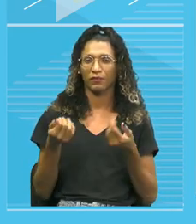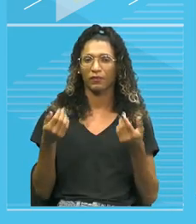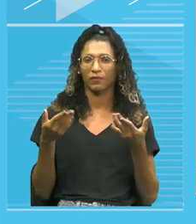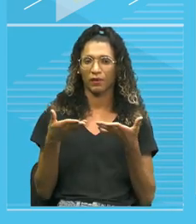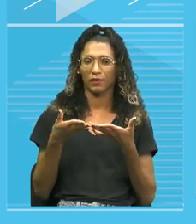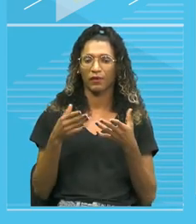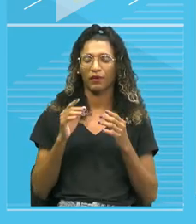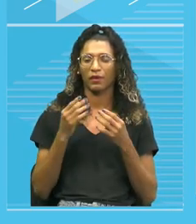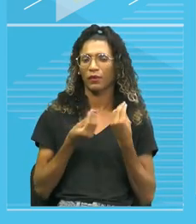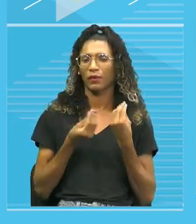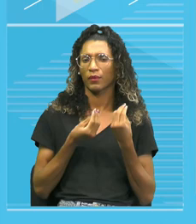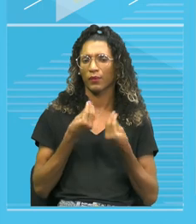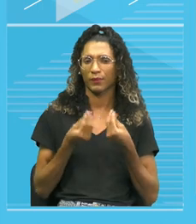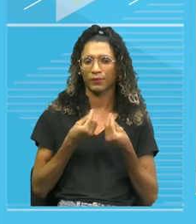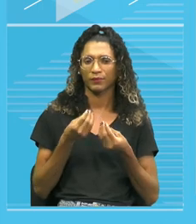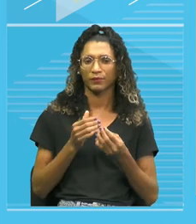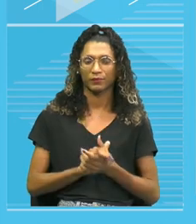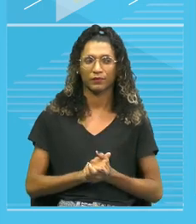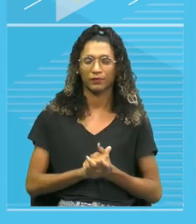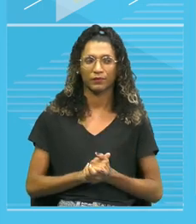só brincar de matemática